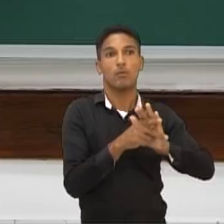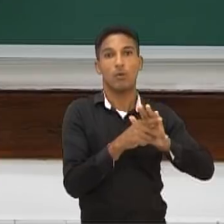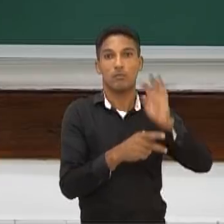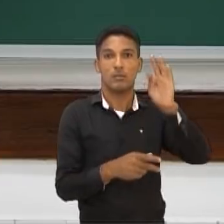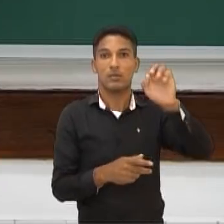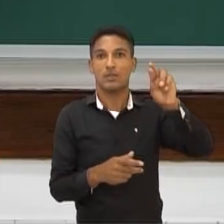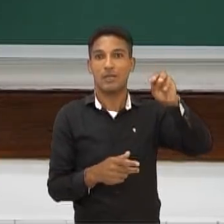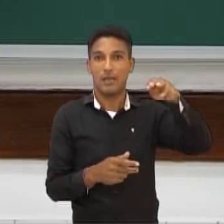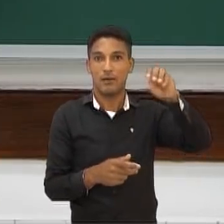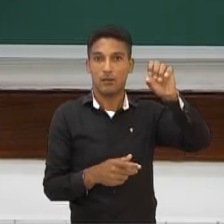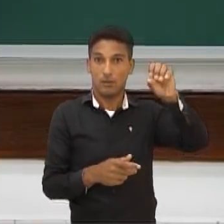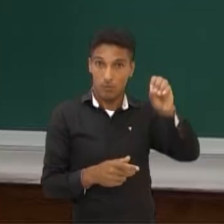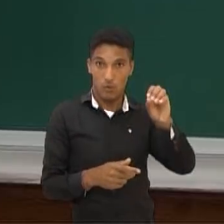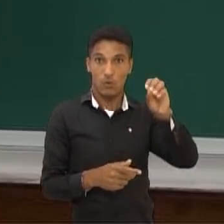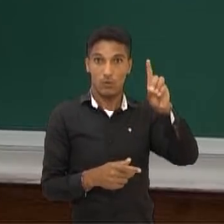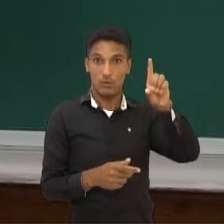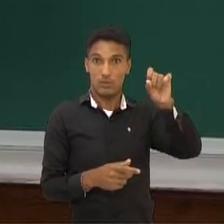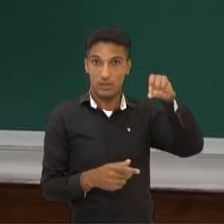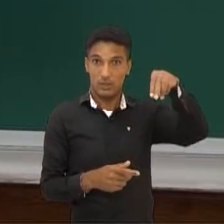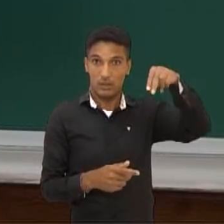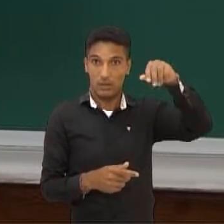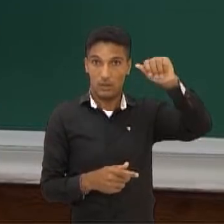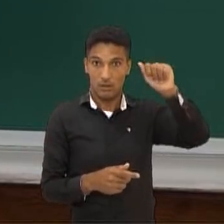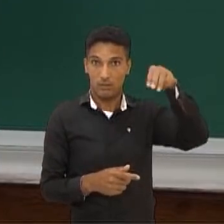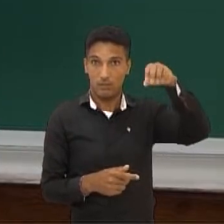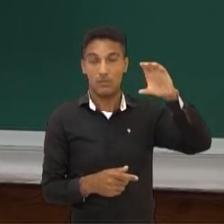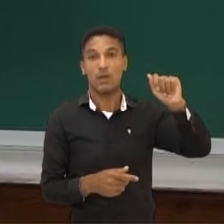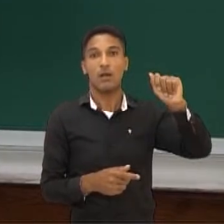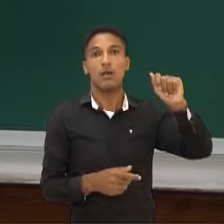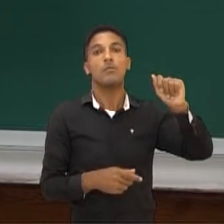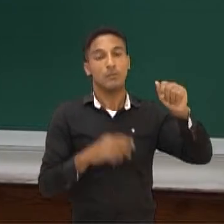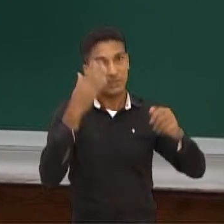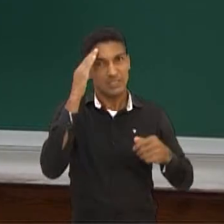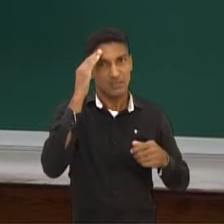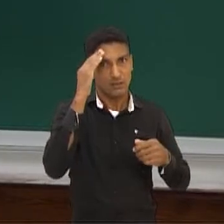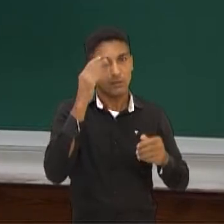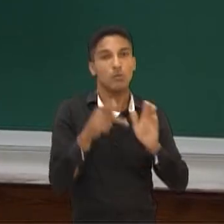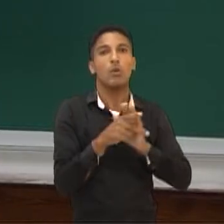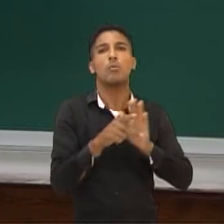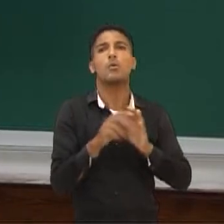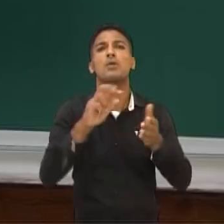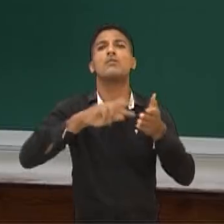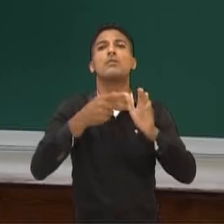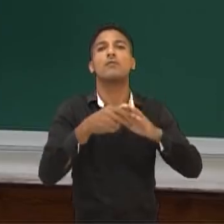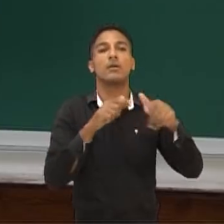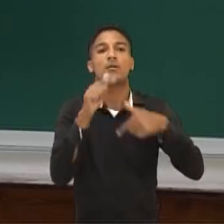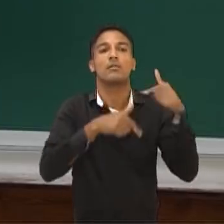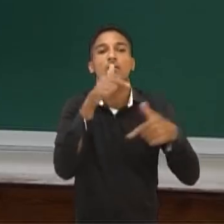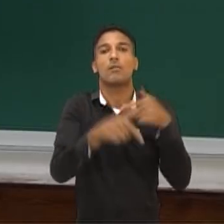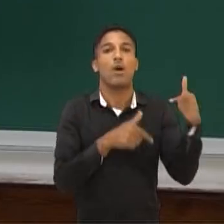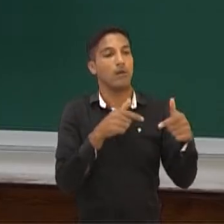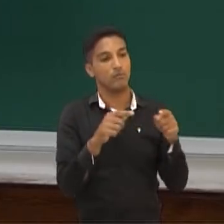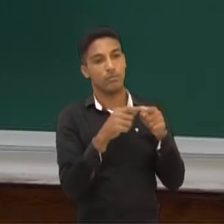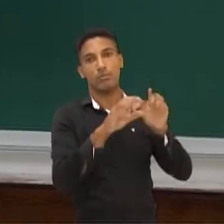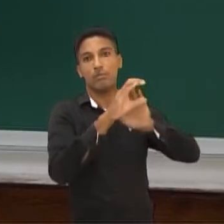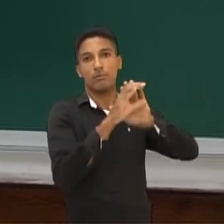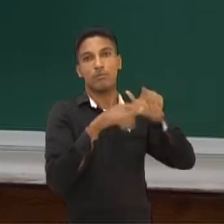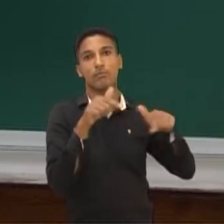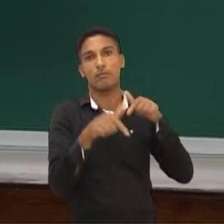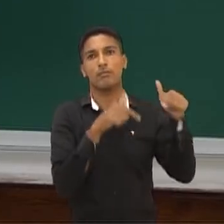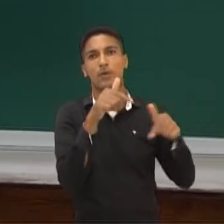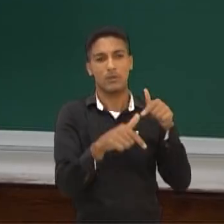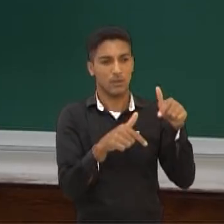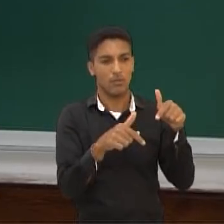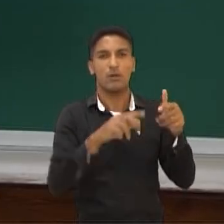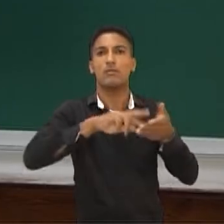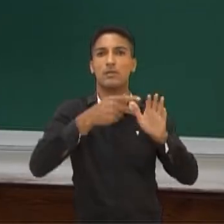trabalho. Pessoal, não esqueça, quando os físicos falam em trabalho, eles estão falando de energia. Na verdade, de